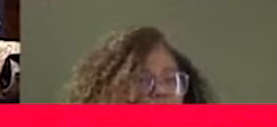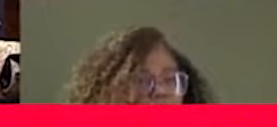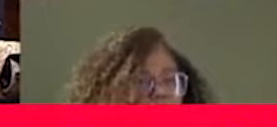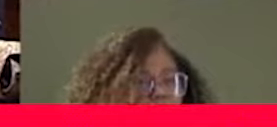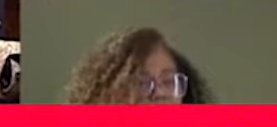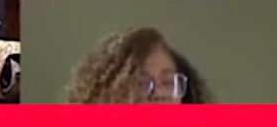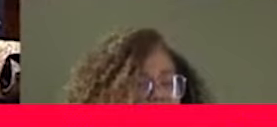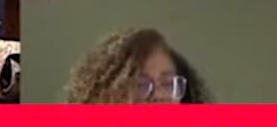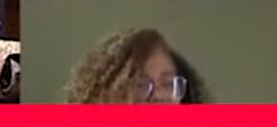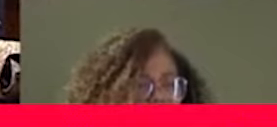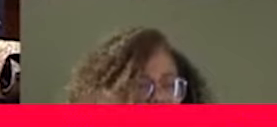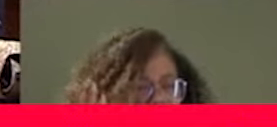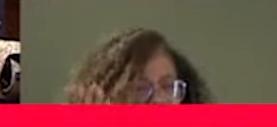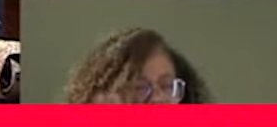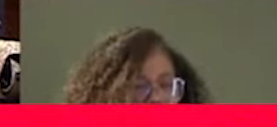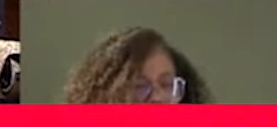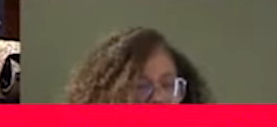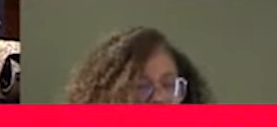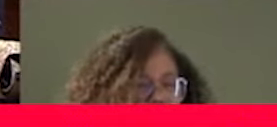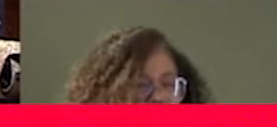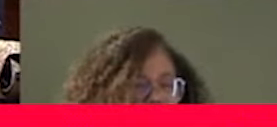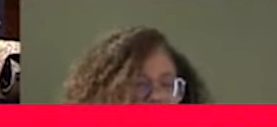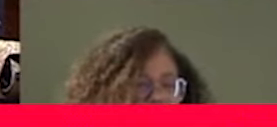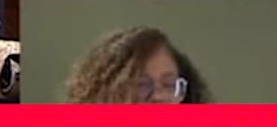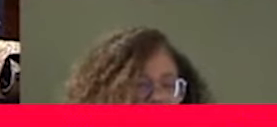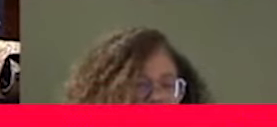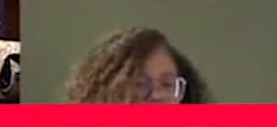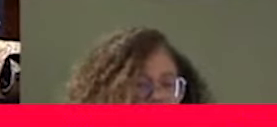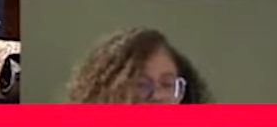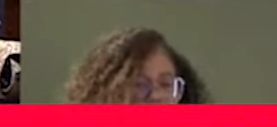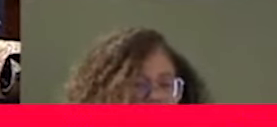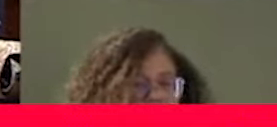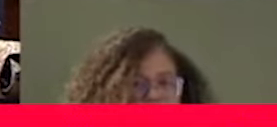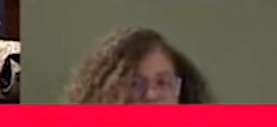família antes da gente é esse perdão que a